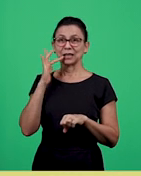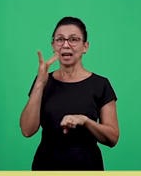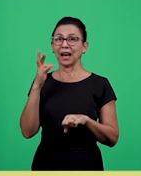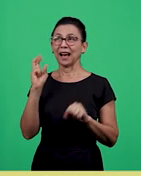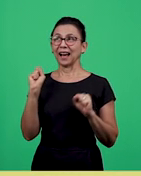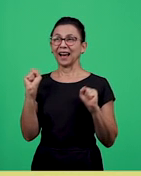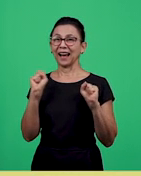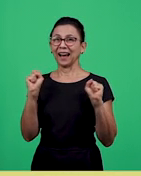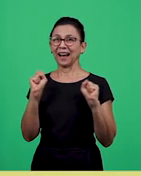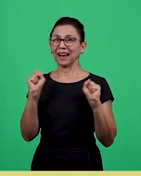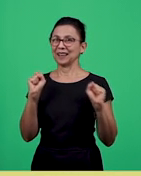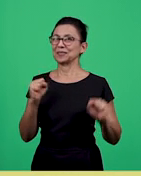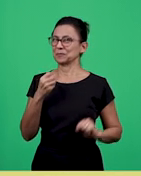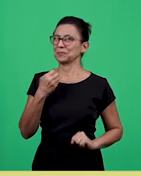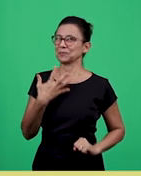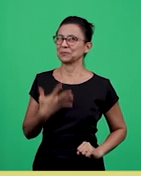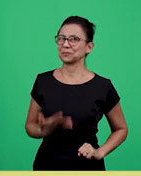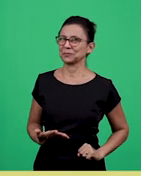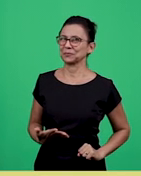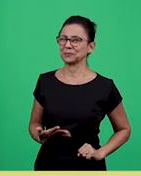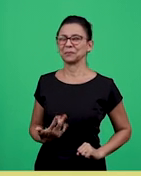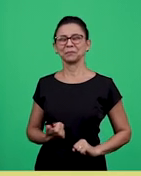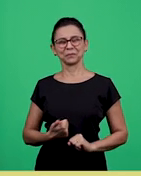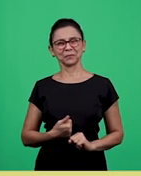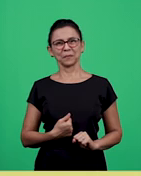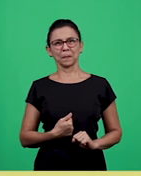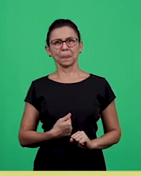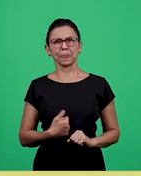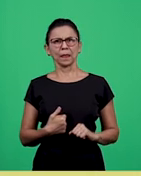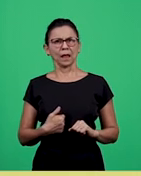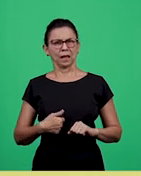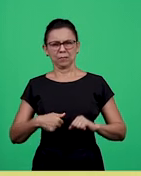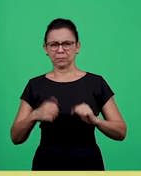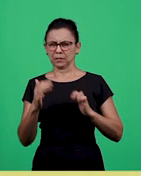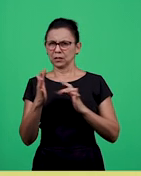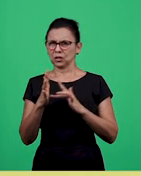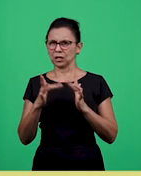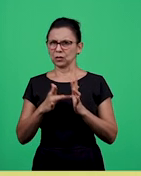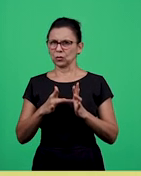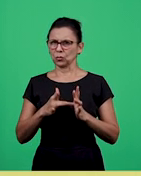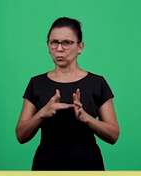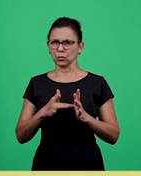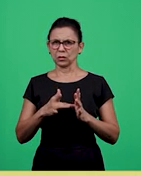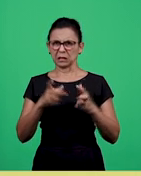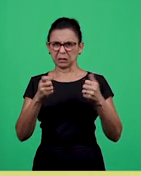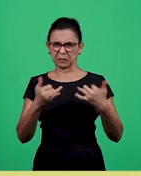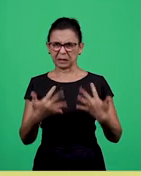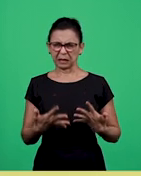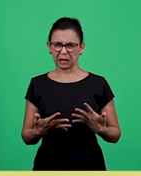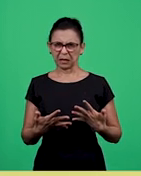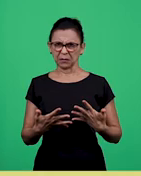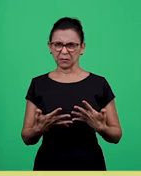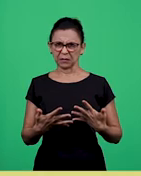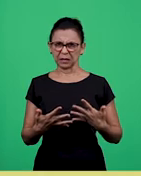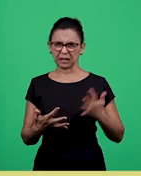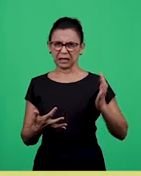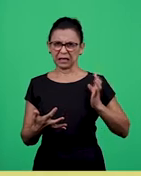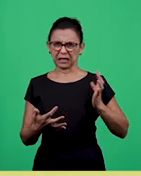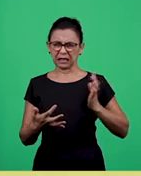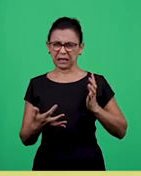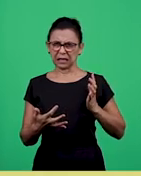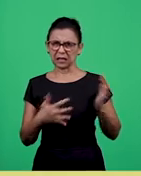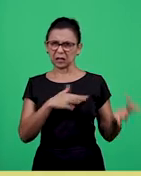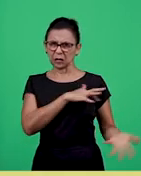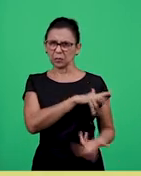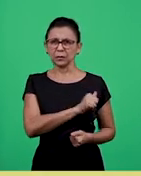materiais preciosos. Mas Jesus não falava de riquezas deste mundo,